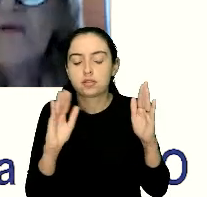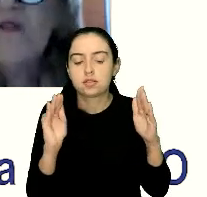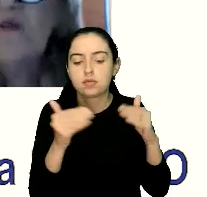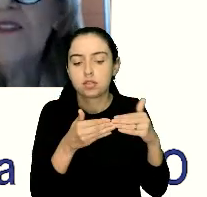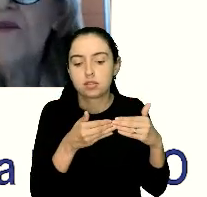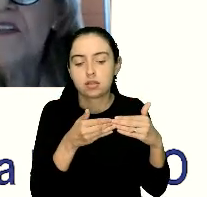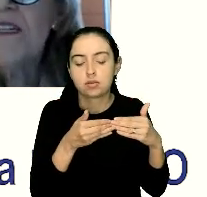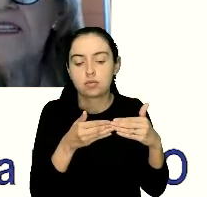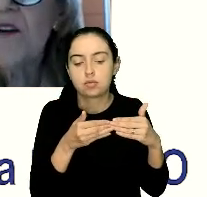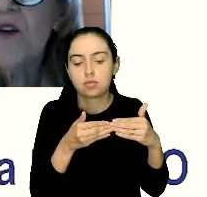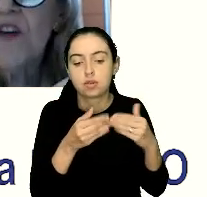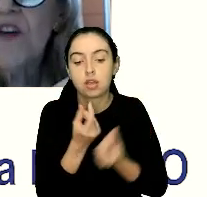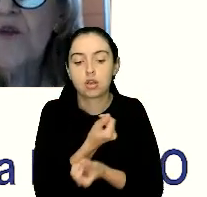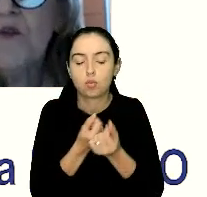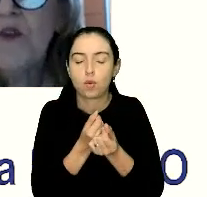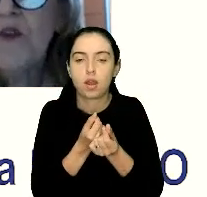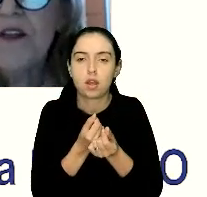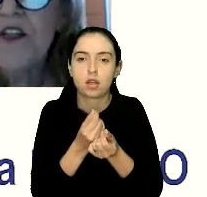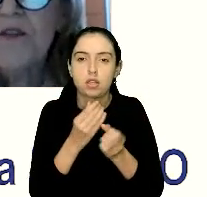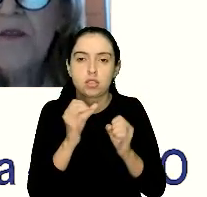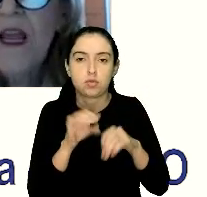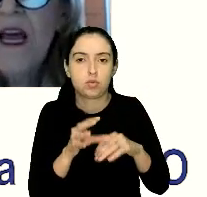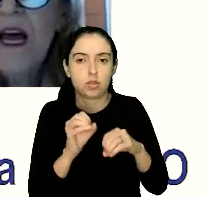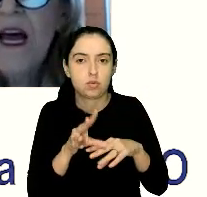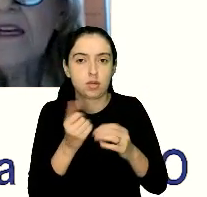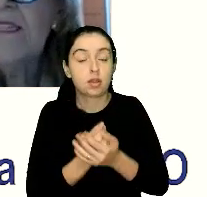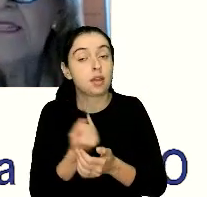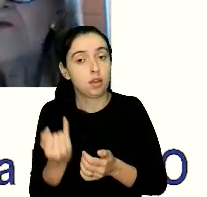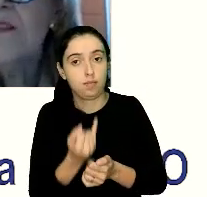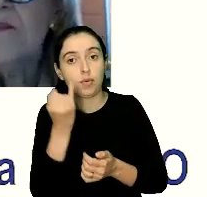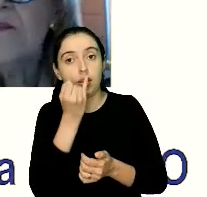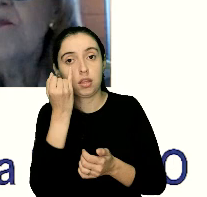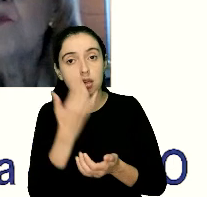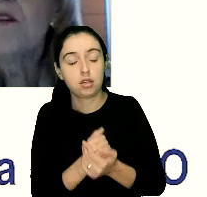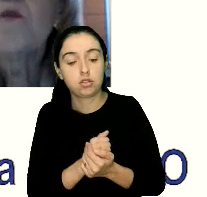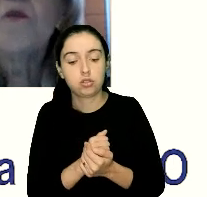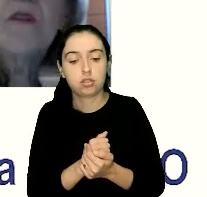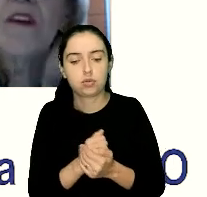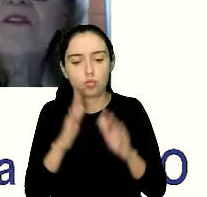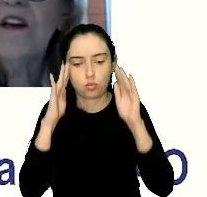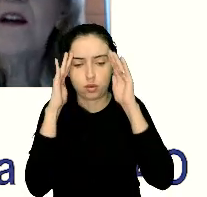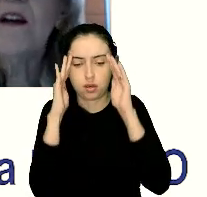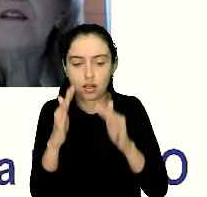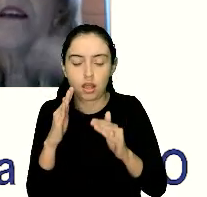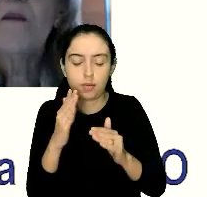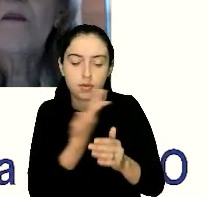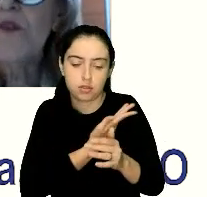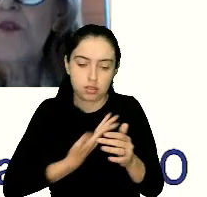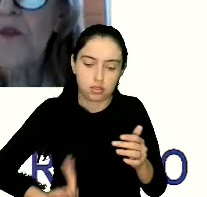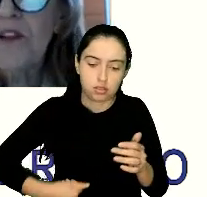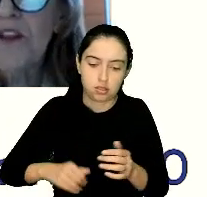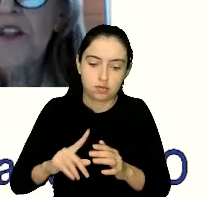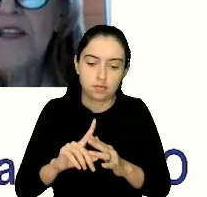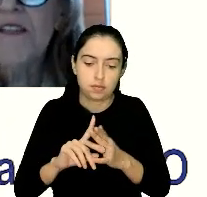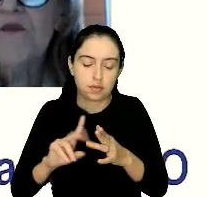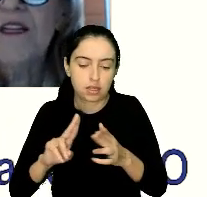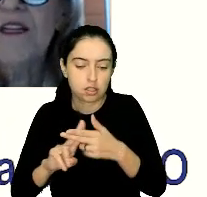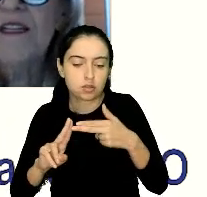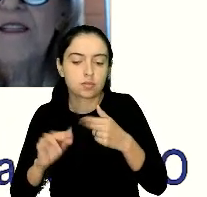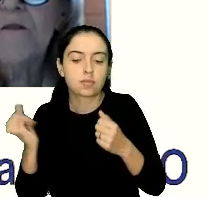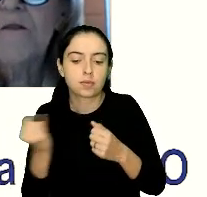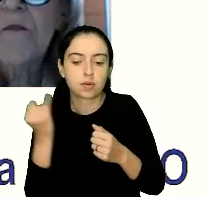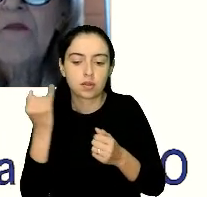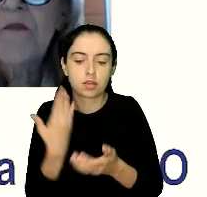A questão da educação financeira eu acho que é muito importante. A crença no sistema público eficaz é muito importante e tem que